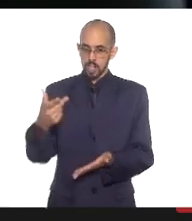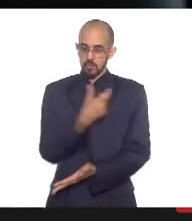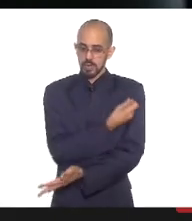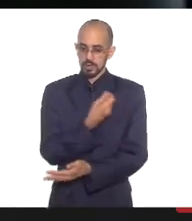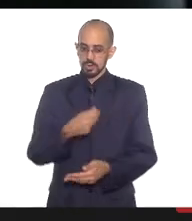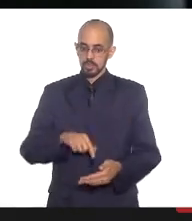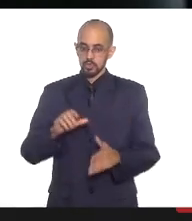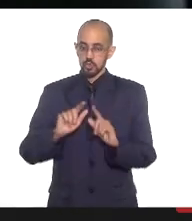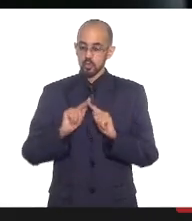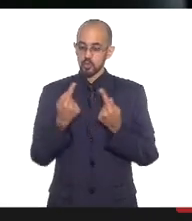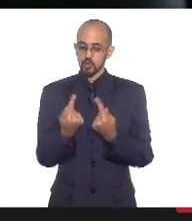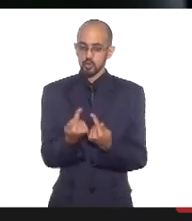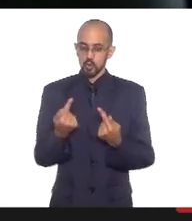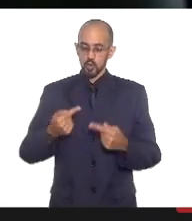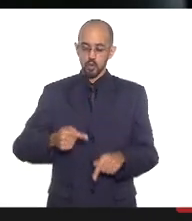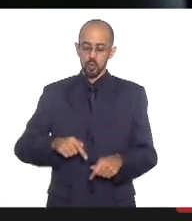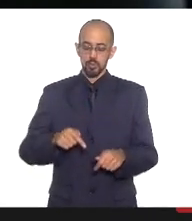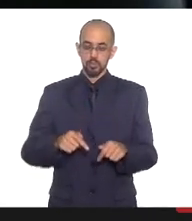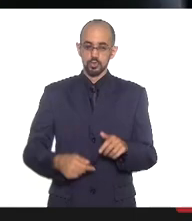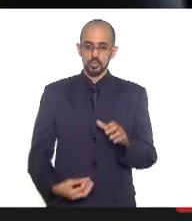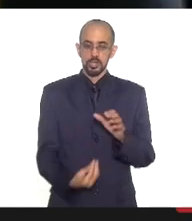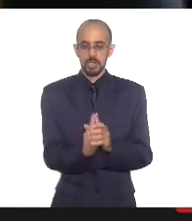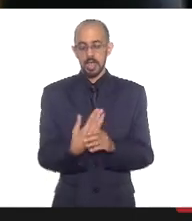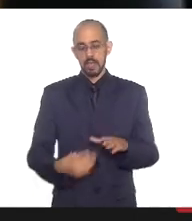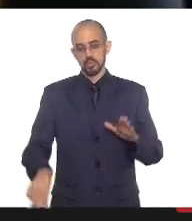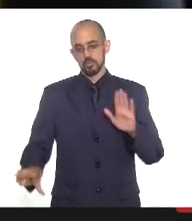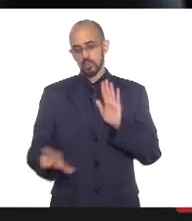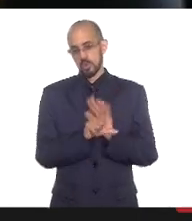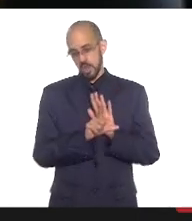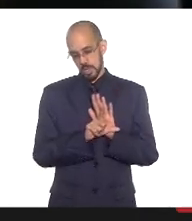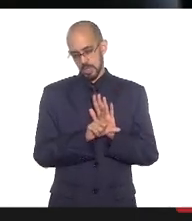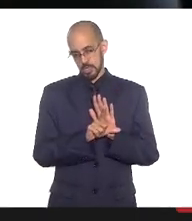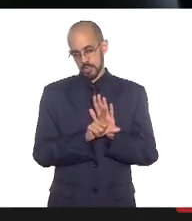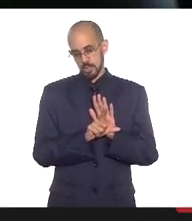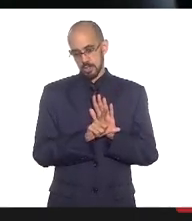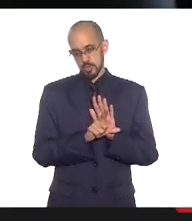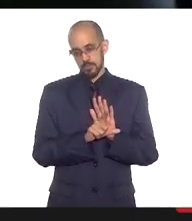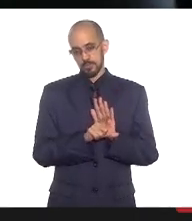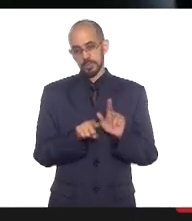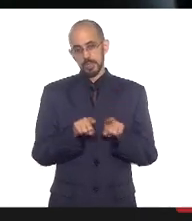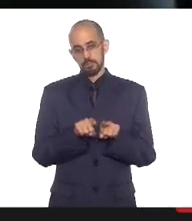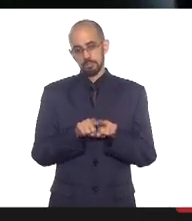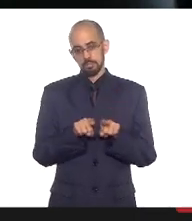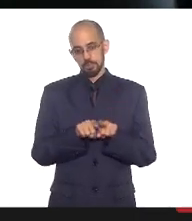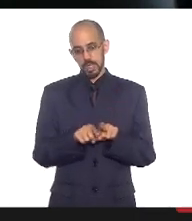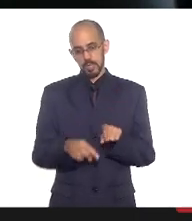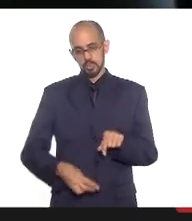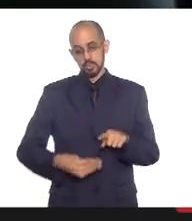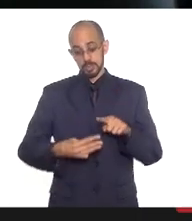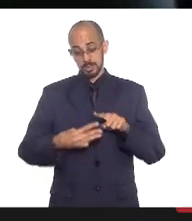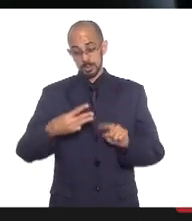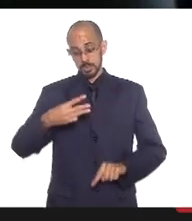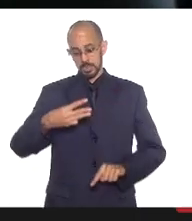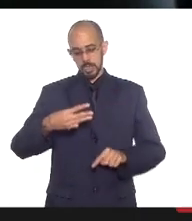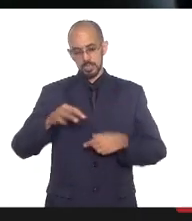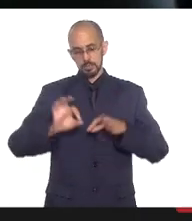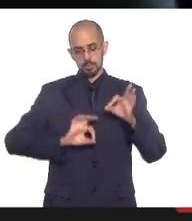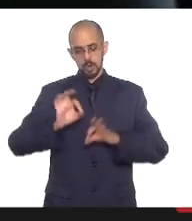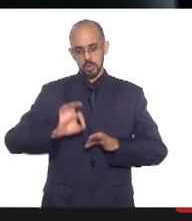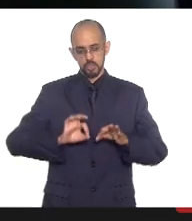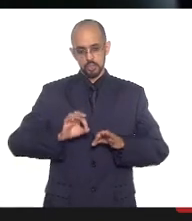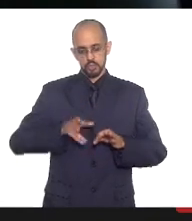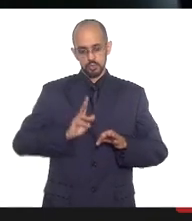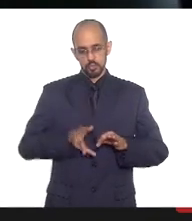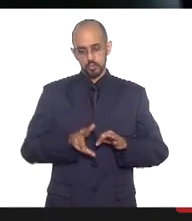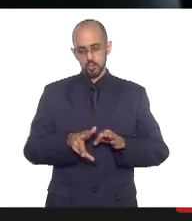grupos prioritários estabelecidos por lei do outro lado esses três projetos que estão em andamento para nós